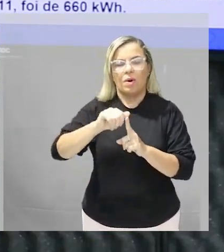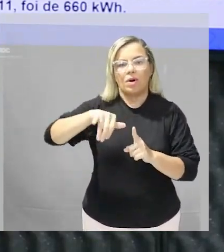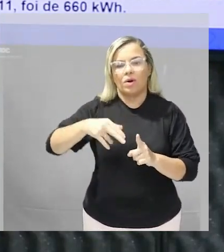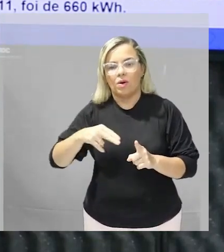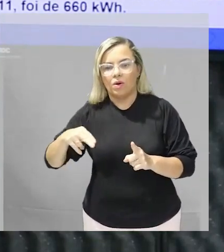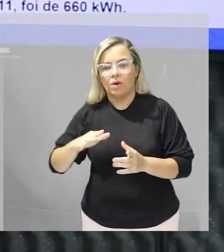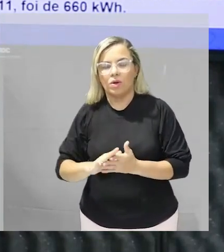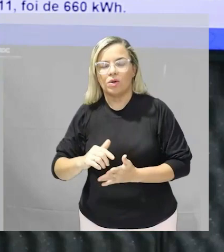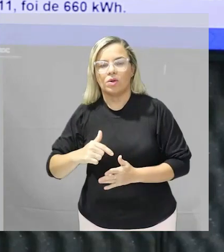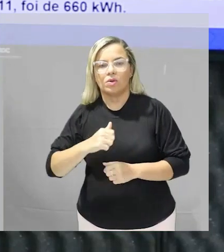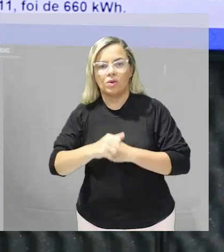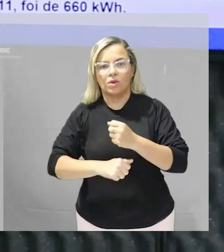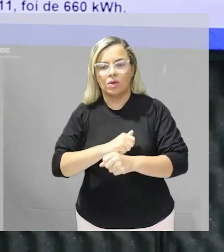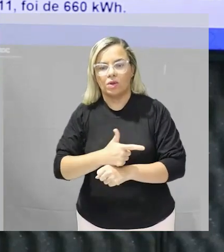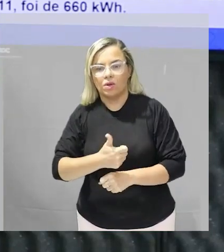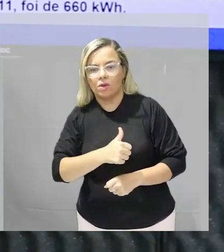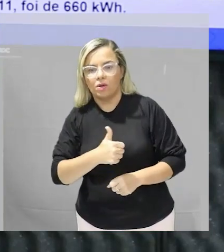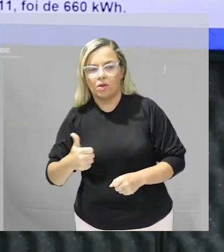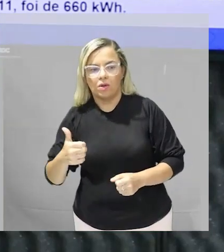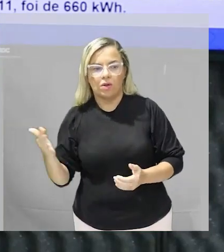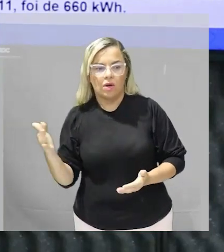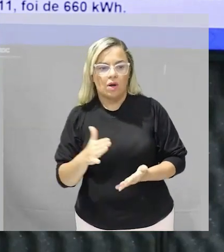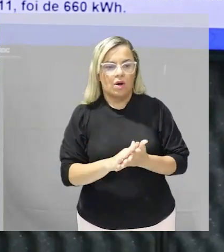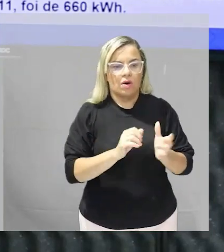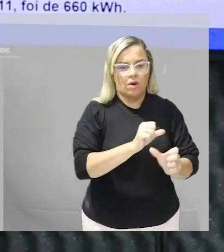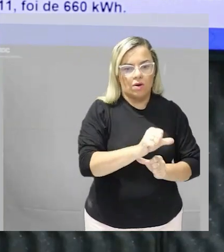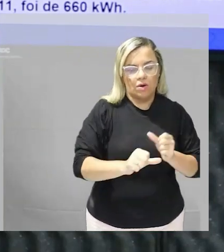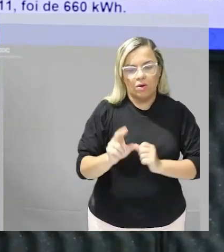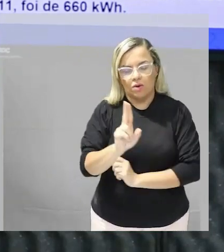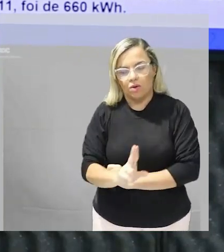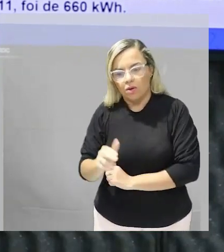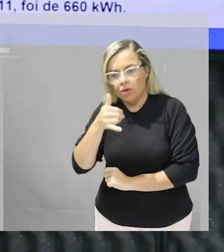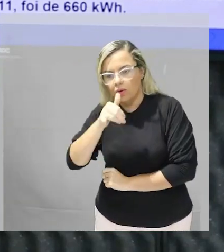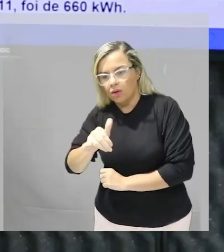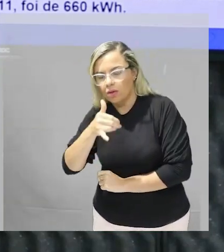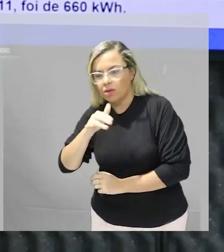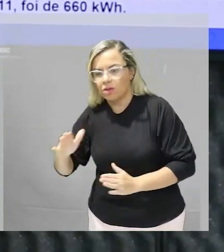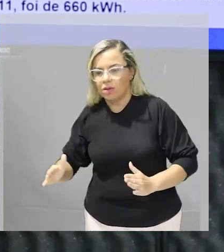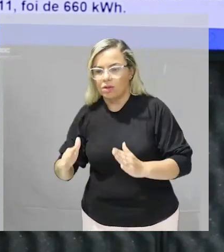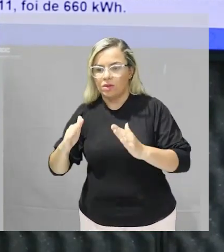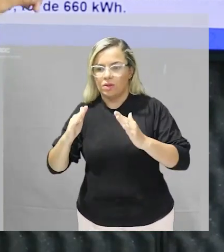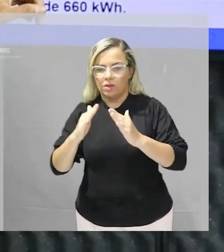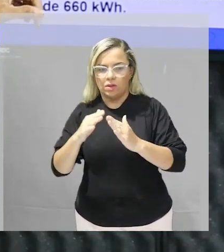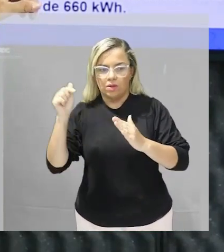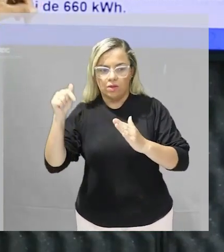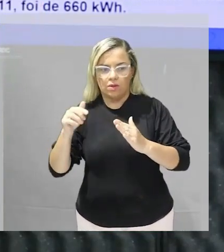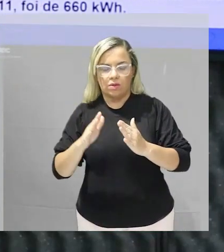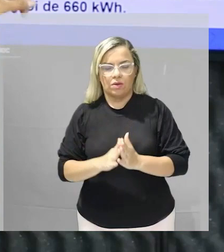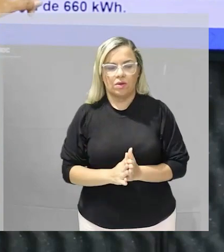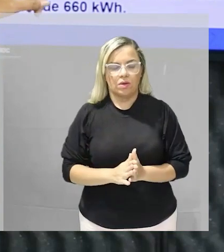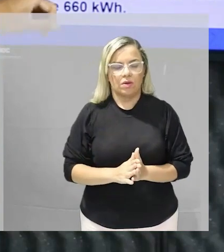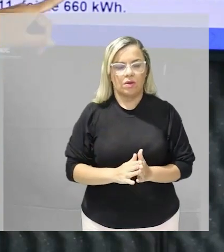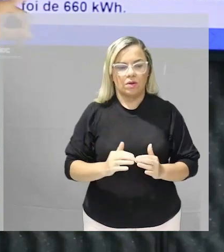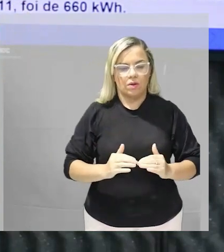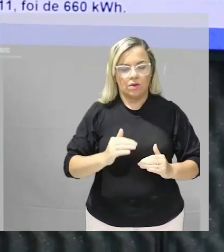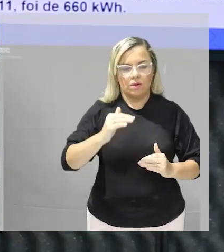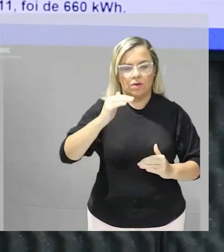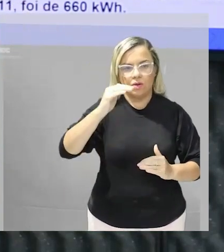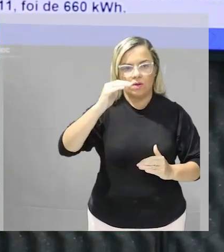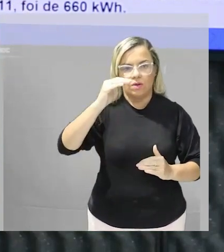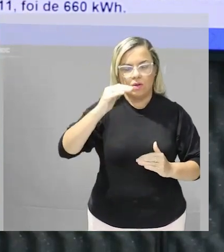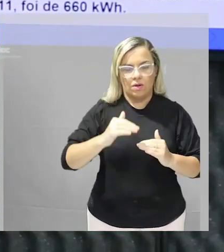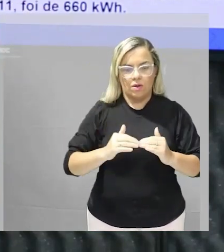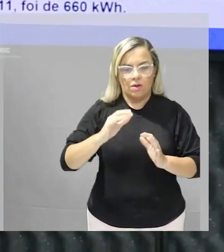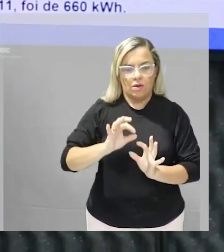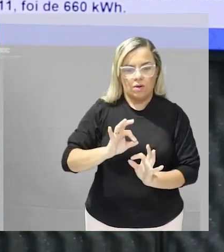2011 letra D há variação do consumo de energia elétrica dessa residência foi crescente